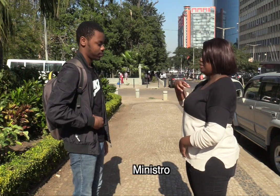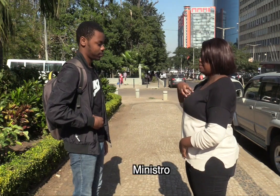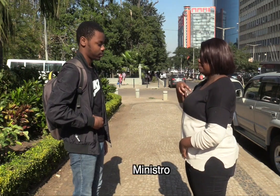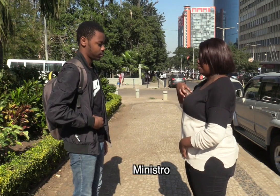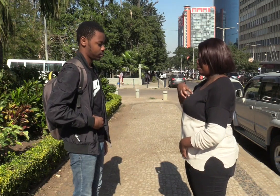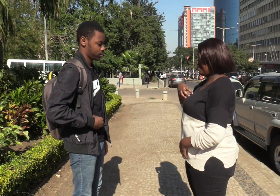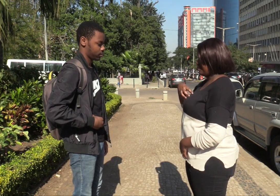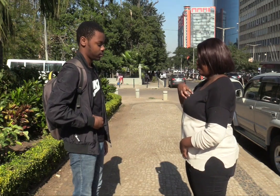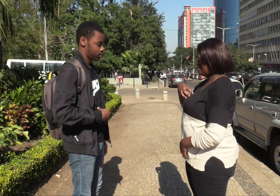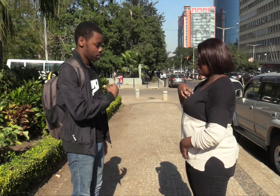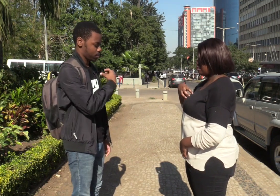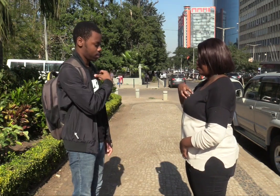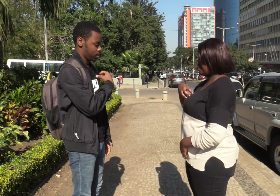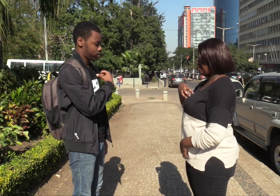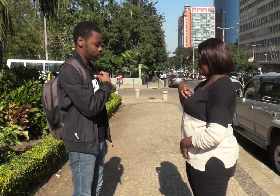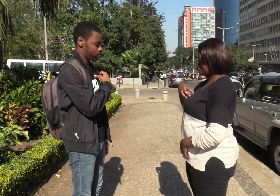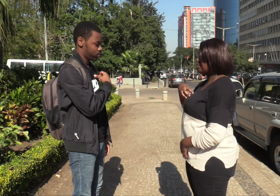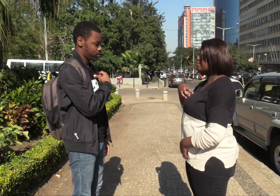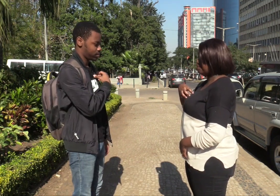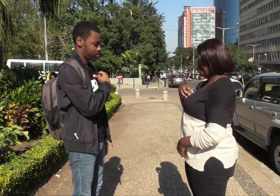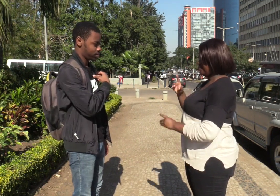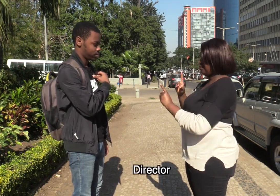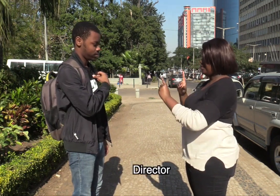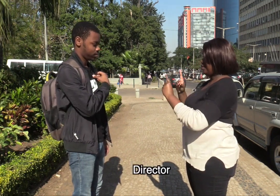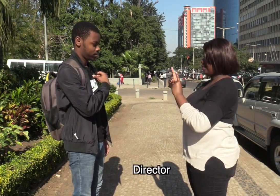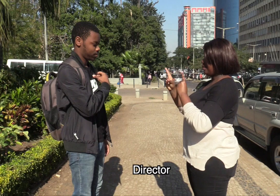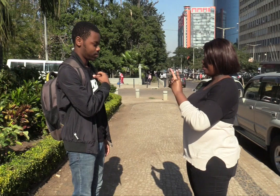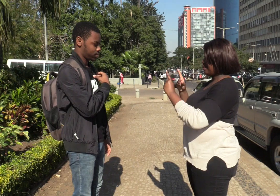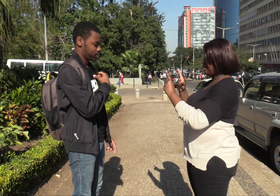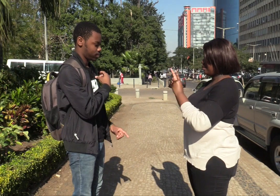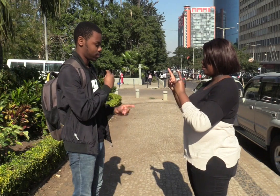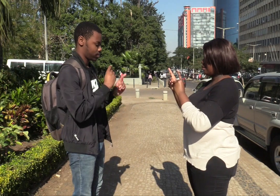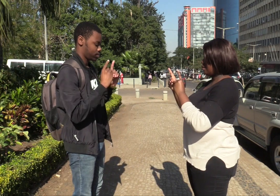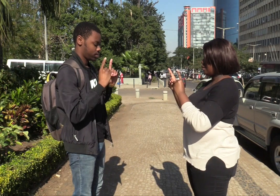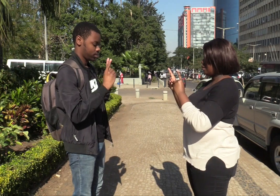Ministro. Ministro. Diretora.